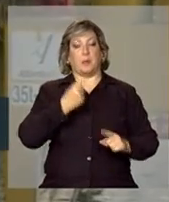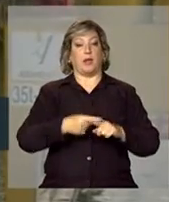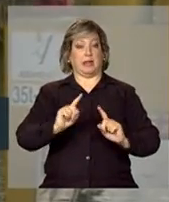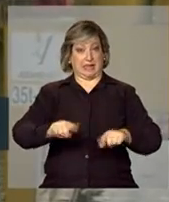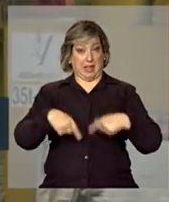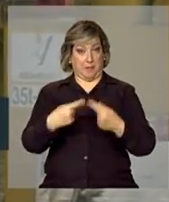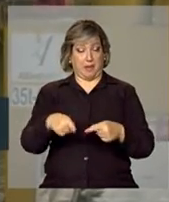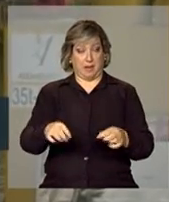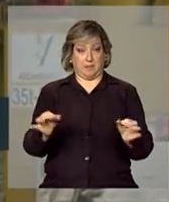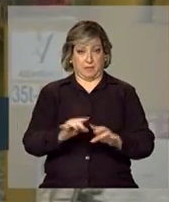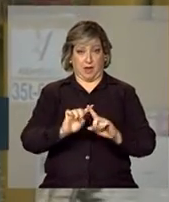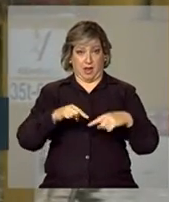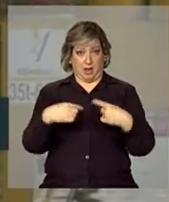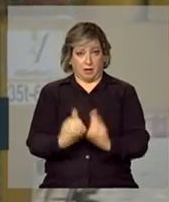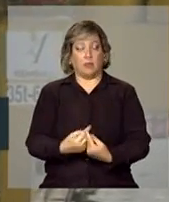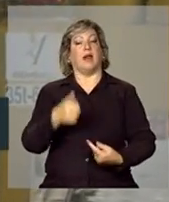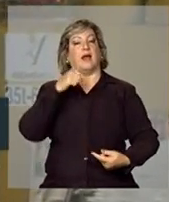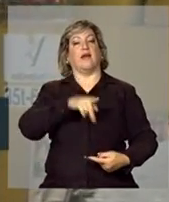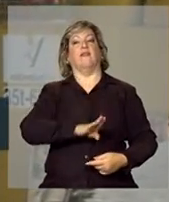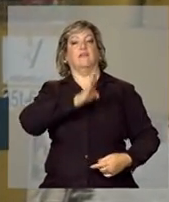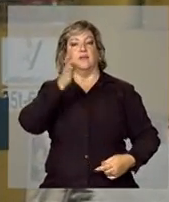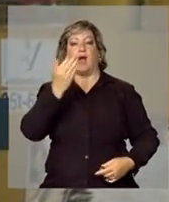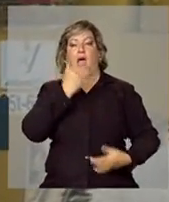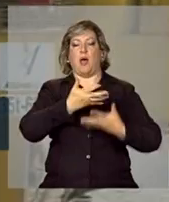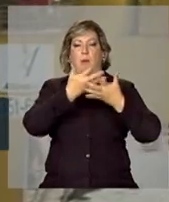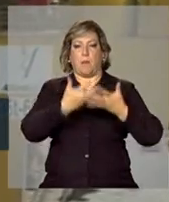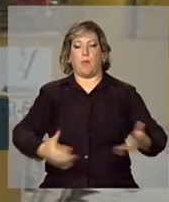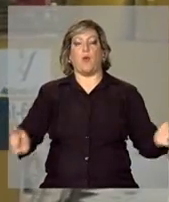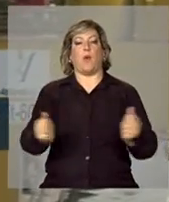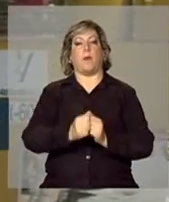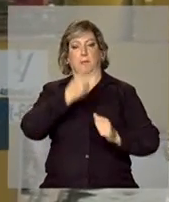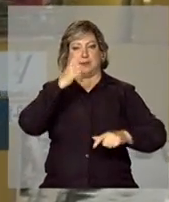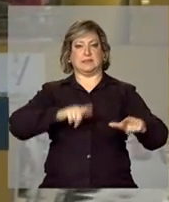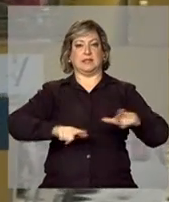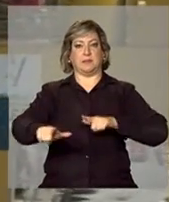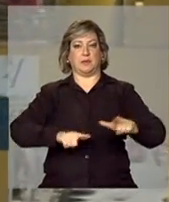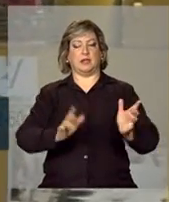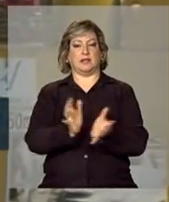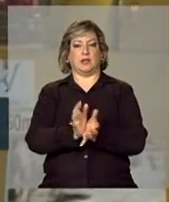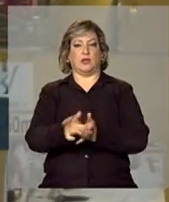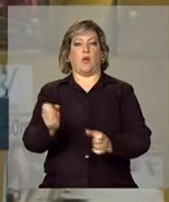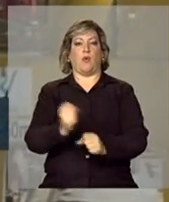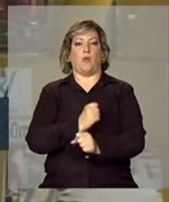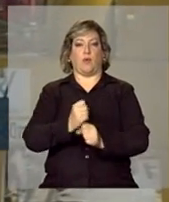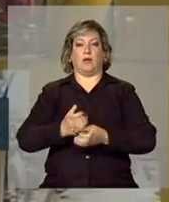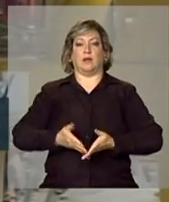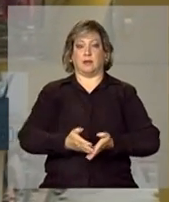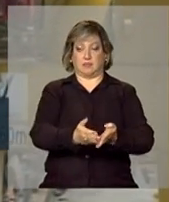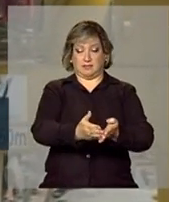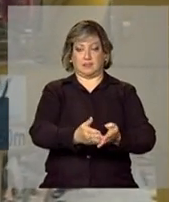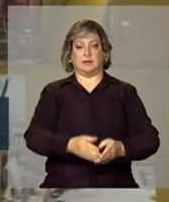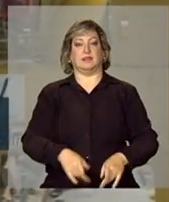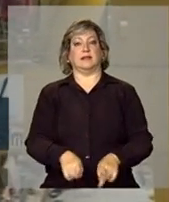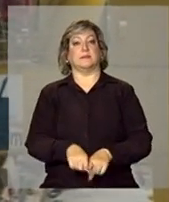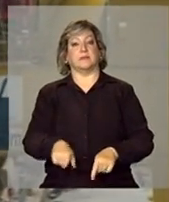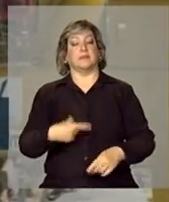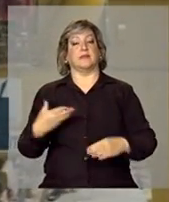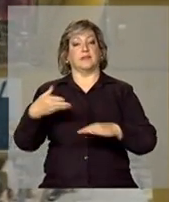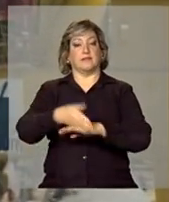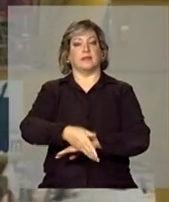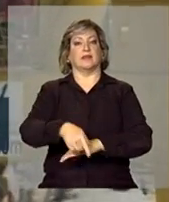solenidade ela vai participar de um almoço com os trabalhadores dos setores da construção naval e marítimo que